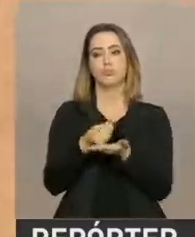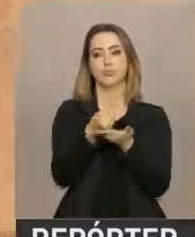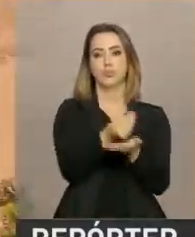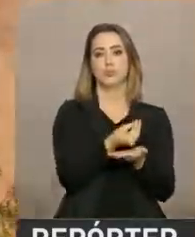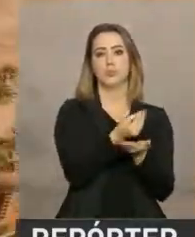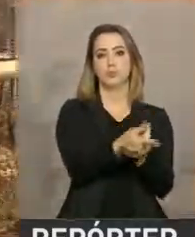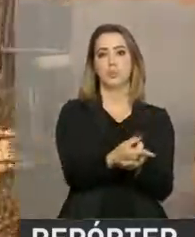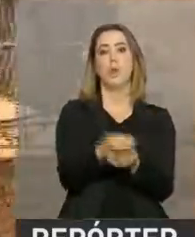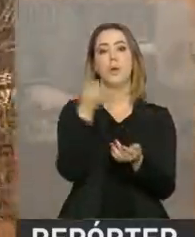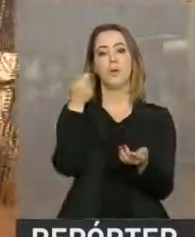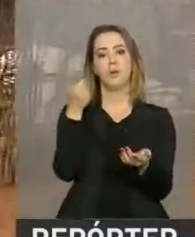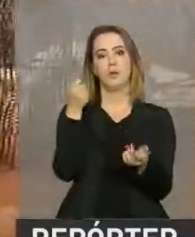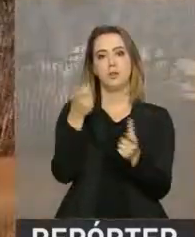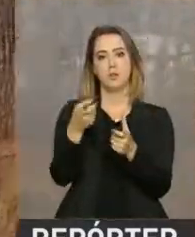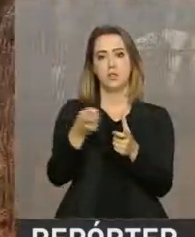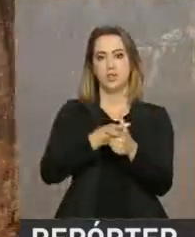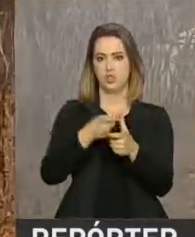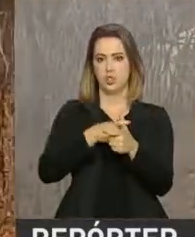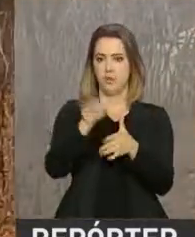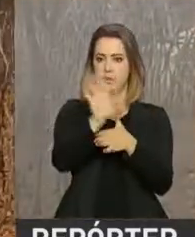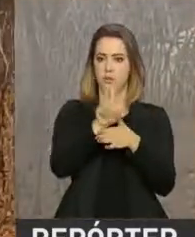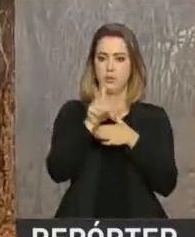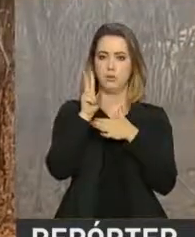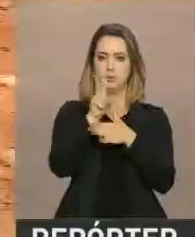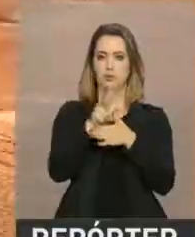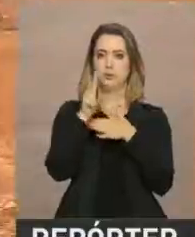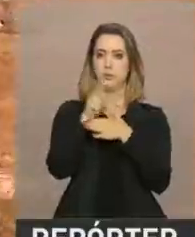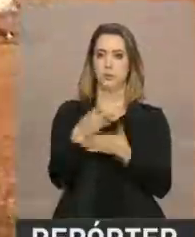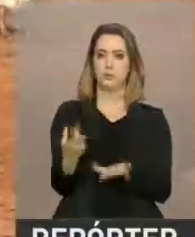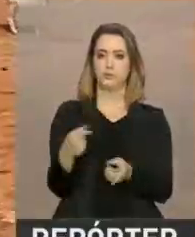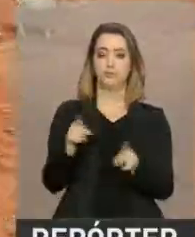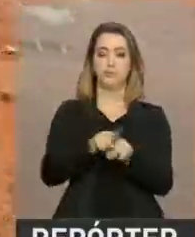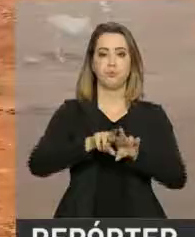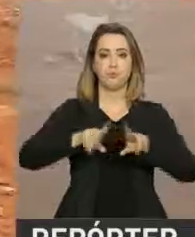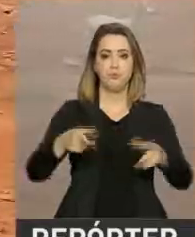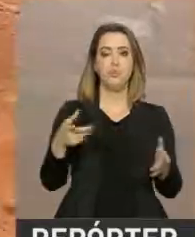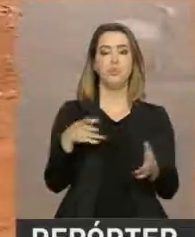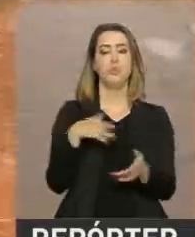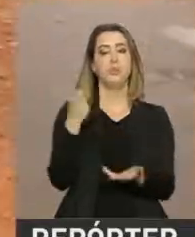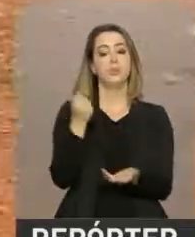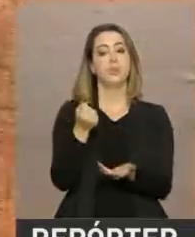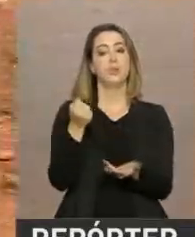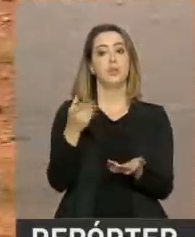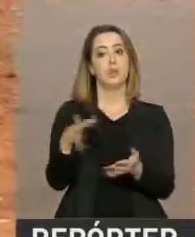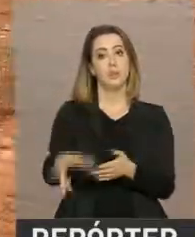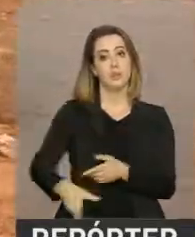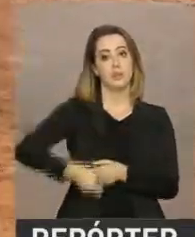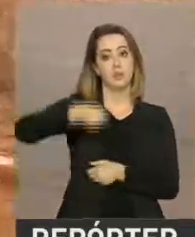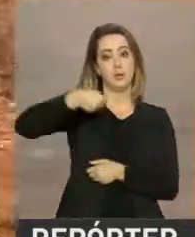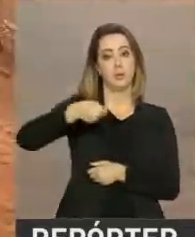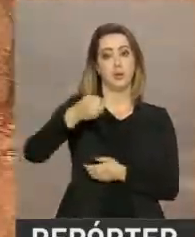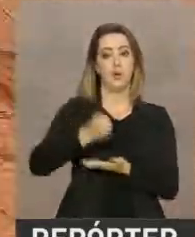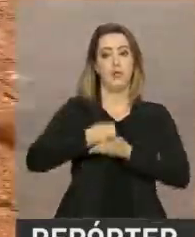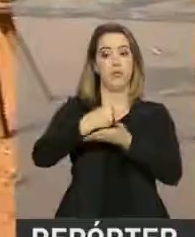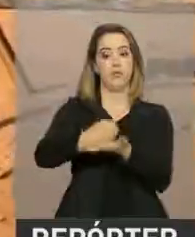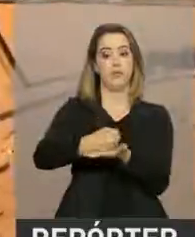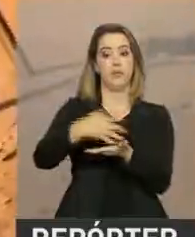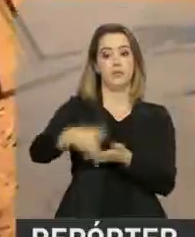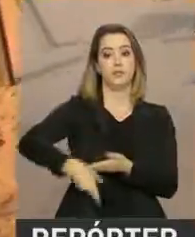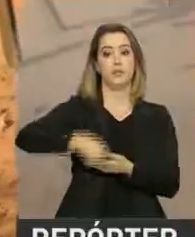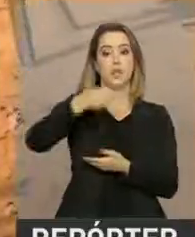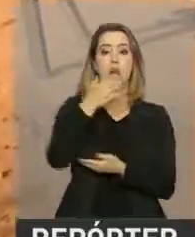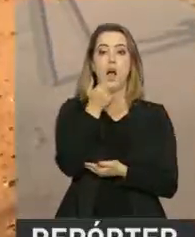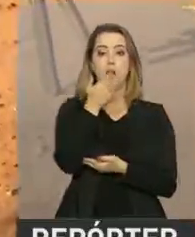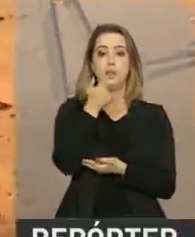no setor de agricultura junto ao banco do brasil além da aquisição de cestas básicas no ministério do desenvolvimento